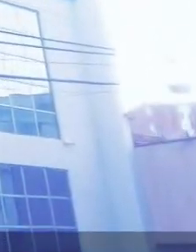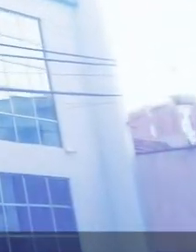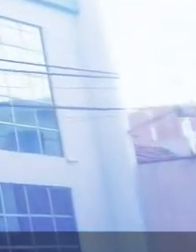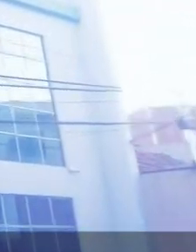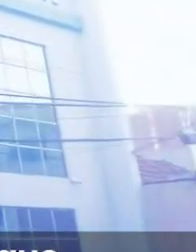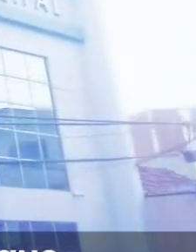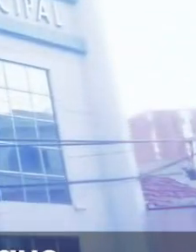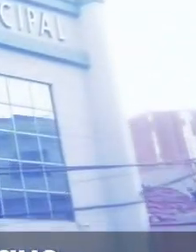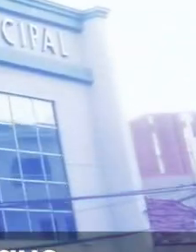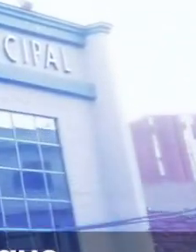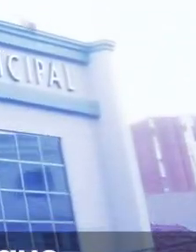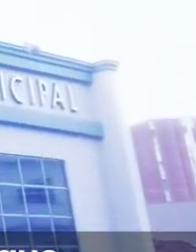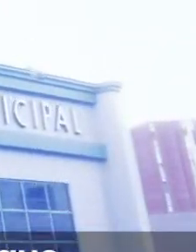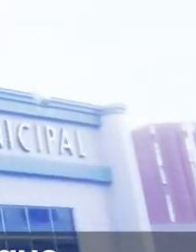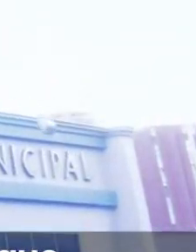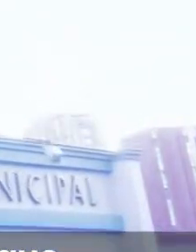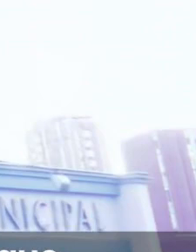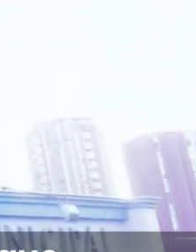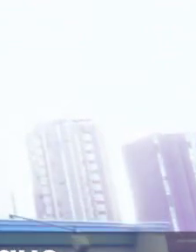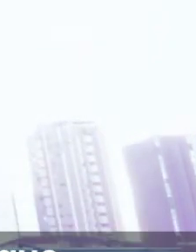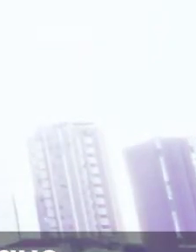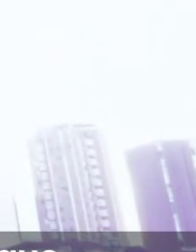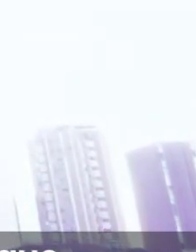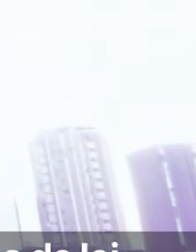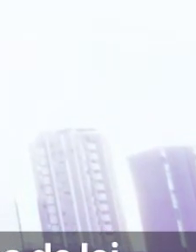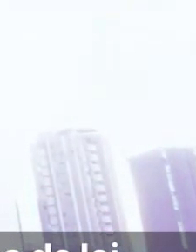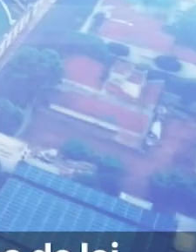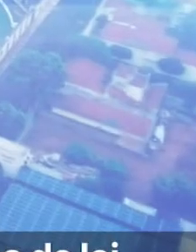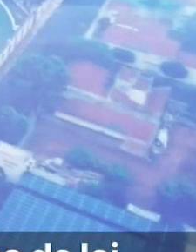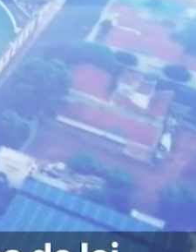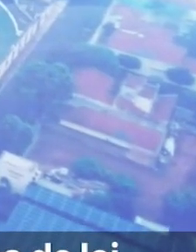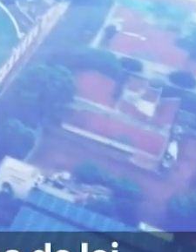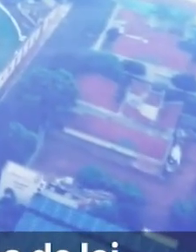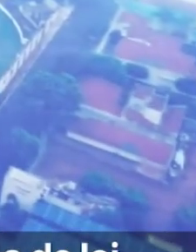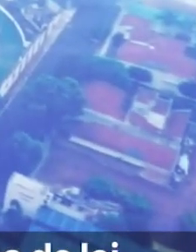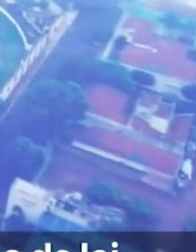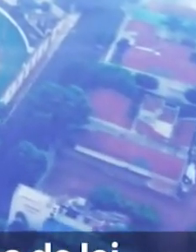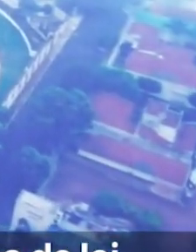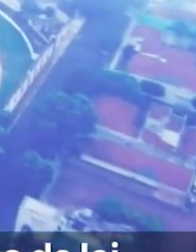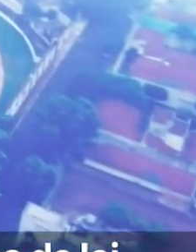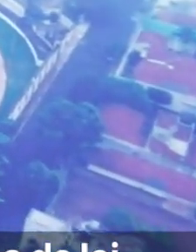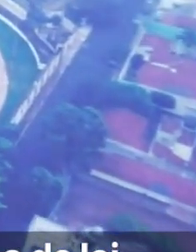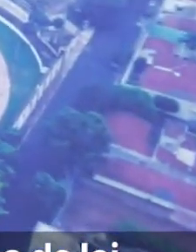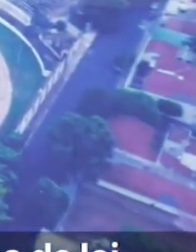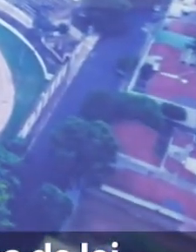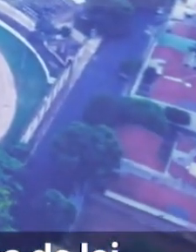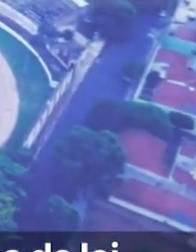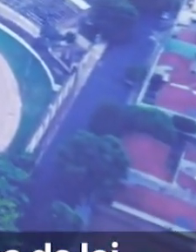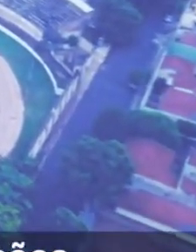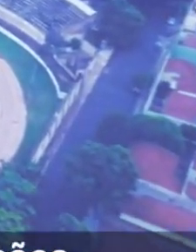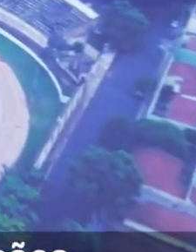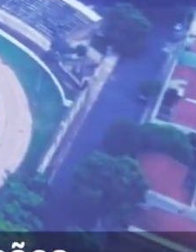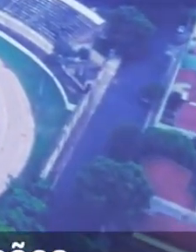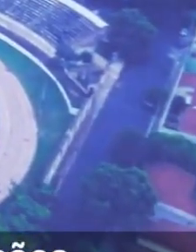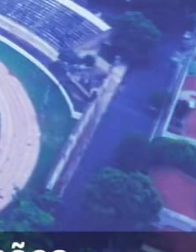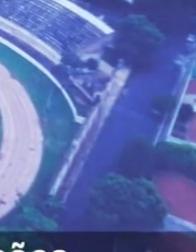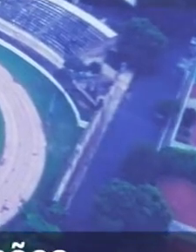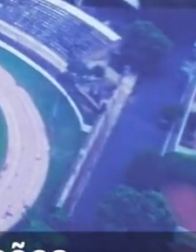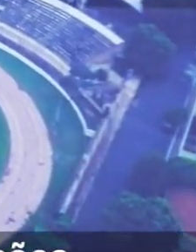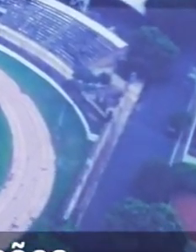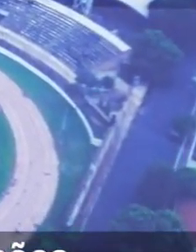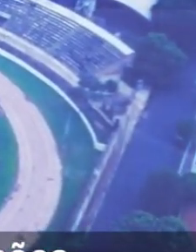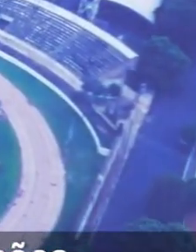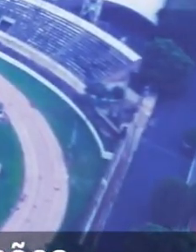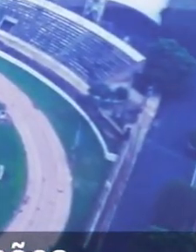Ordem do dia. A ordem do dia é a fase da sessão em que os vereadores discutem e votam os projetos de lei, de resolução,